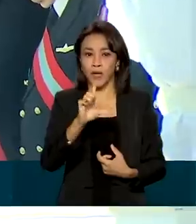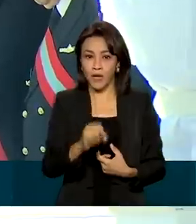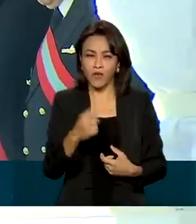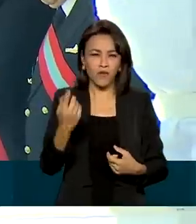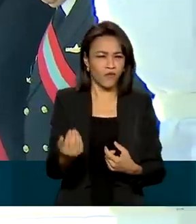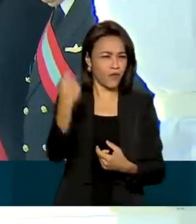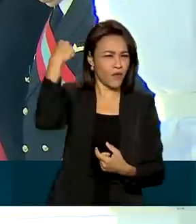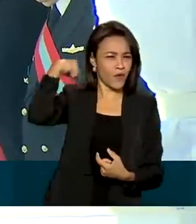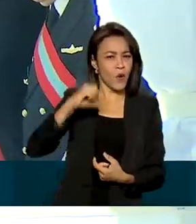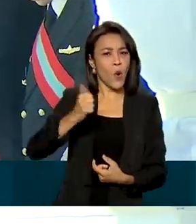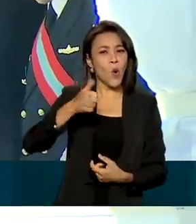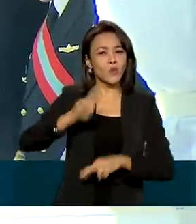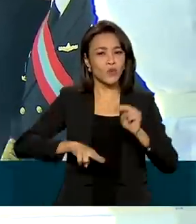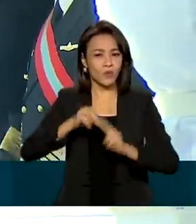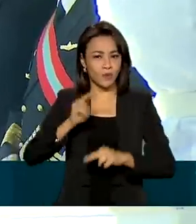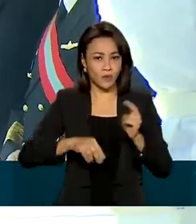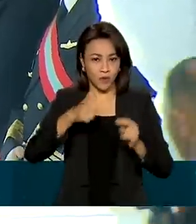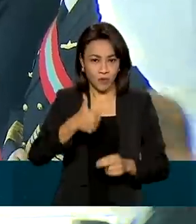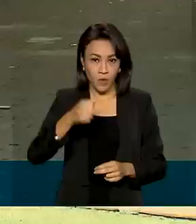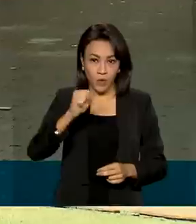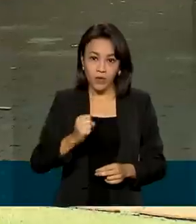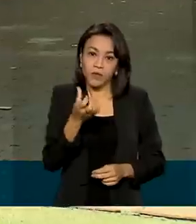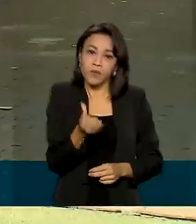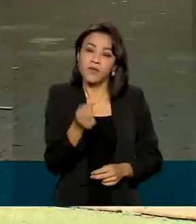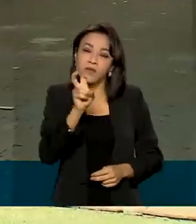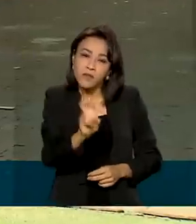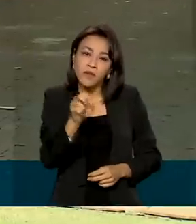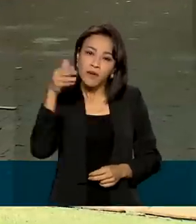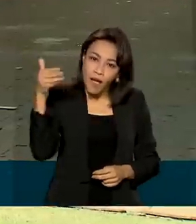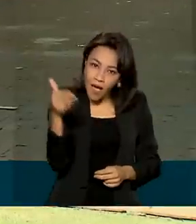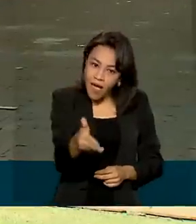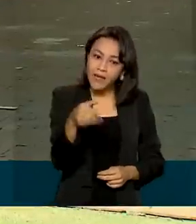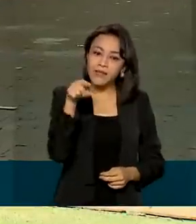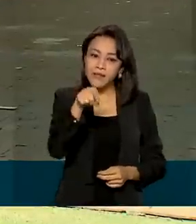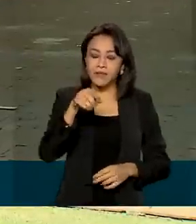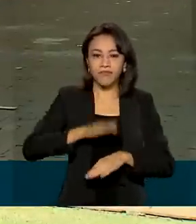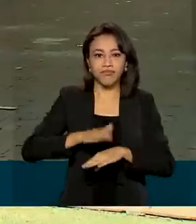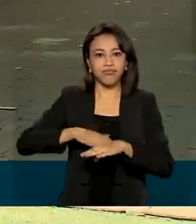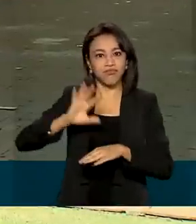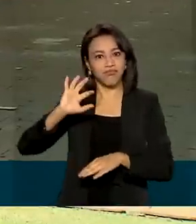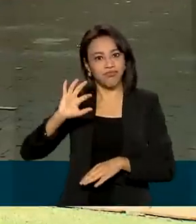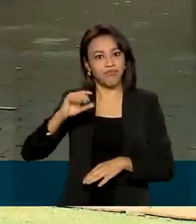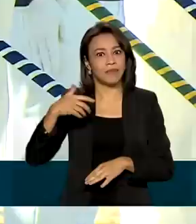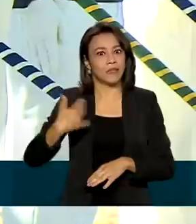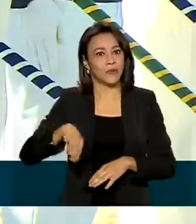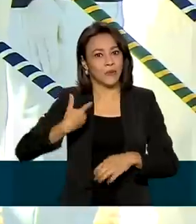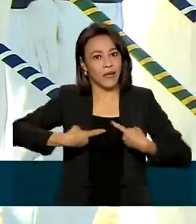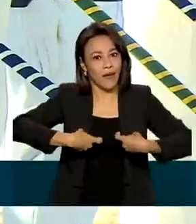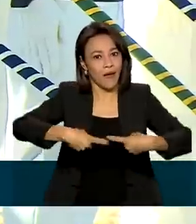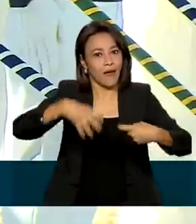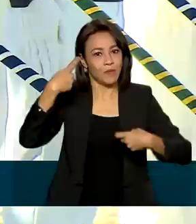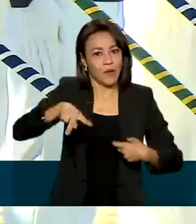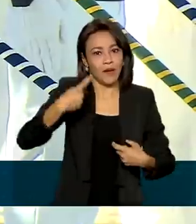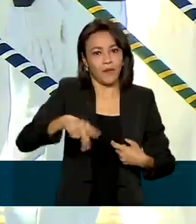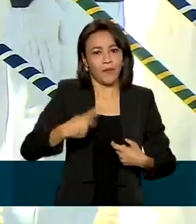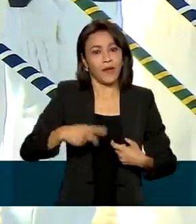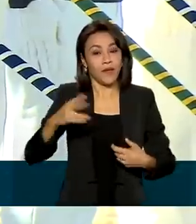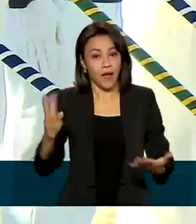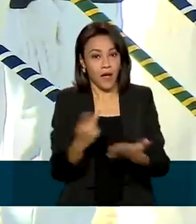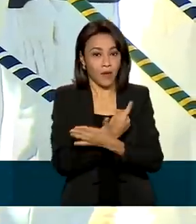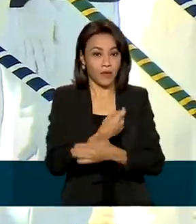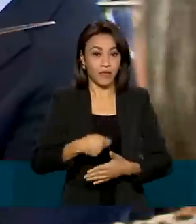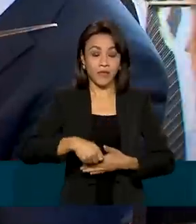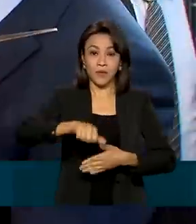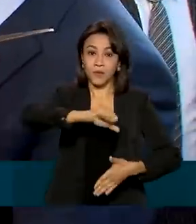de junho de 1865 e é considerada uma das mais decisivas da Guerra do Paraguai, conflito armado na América do Sul